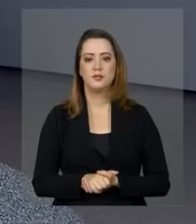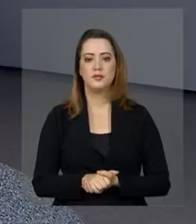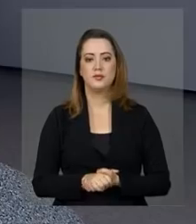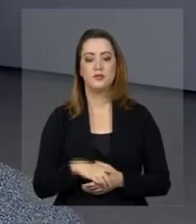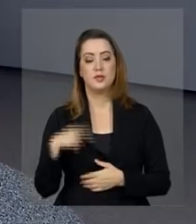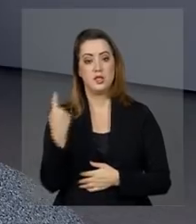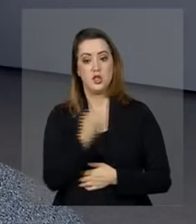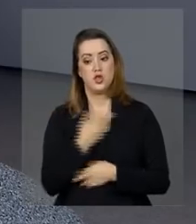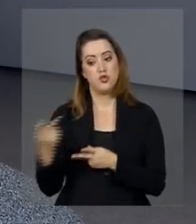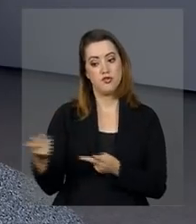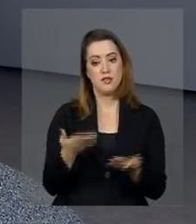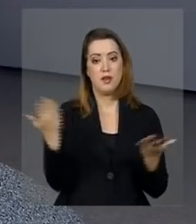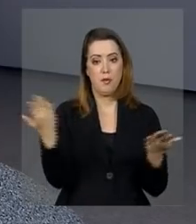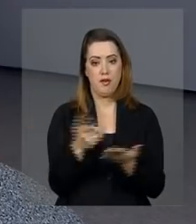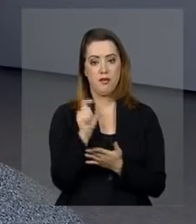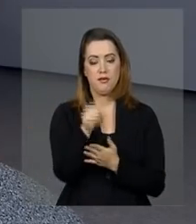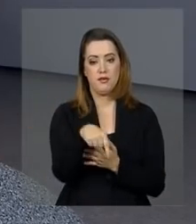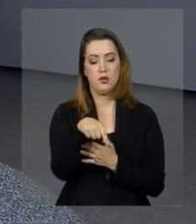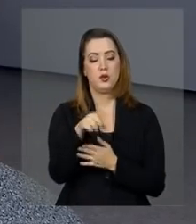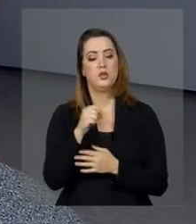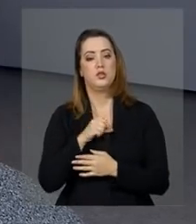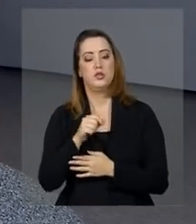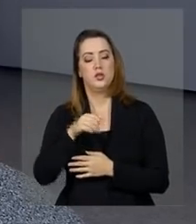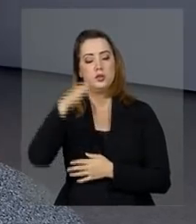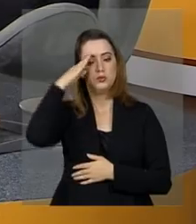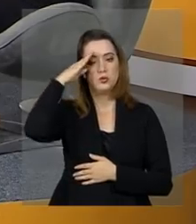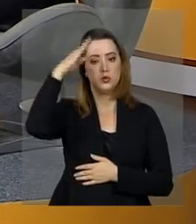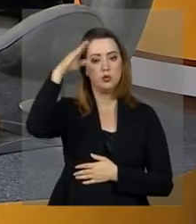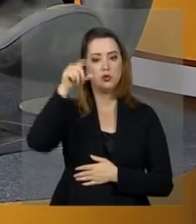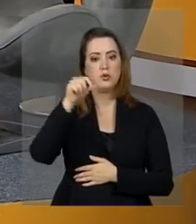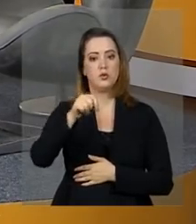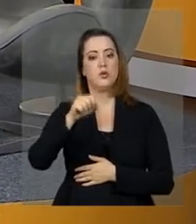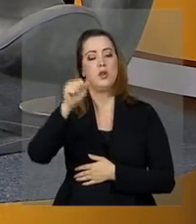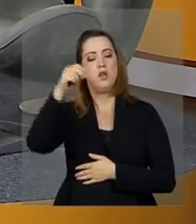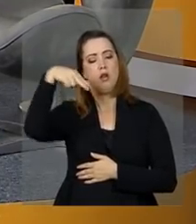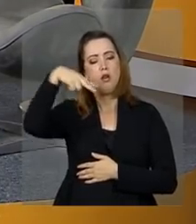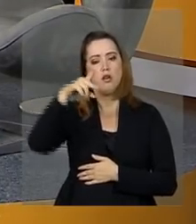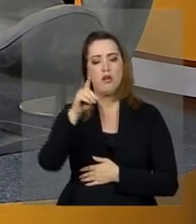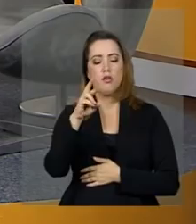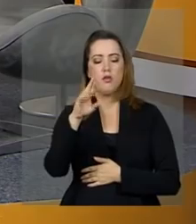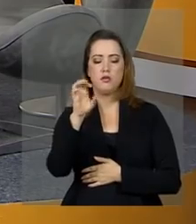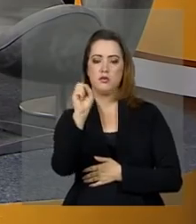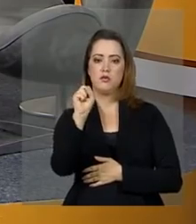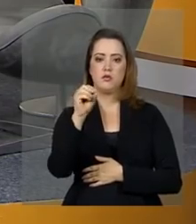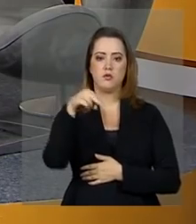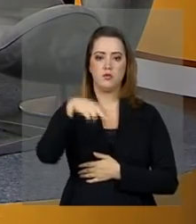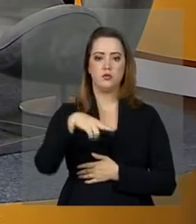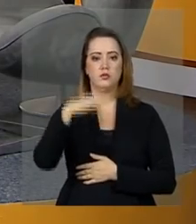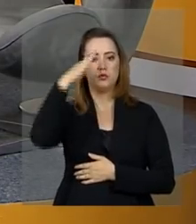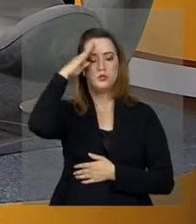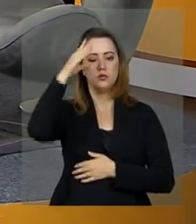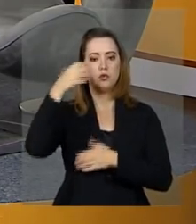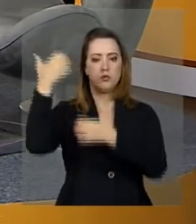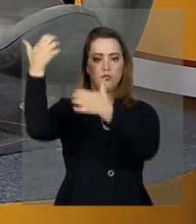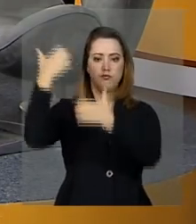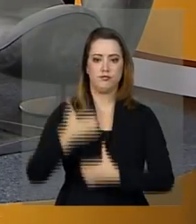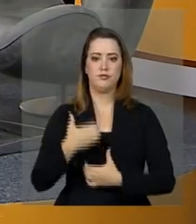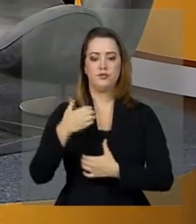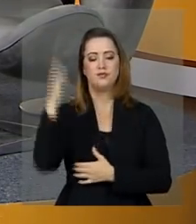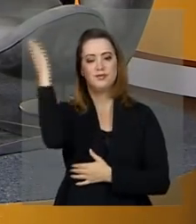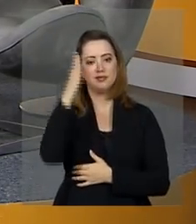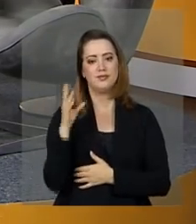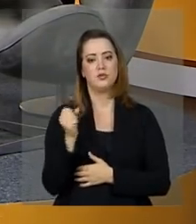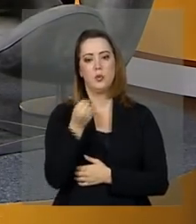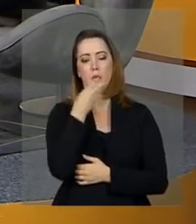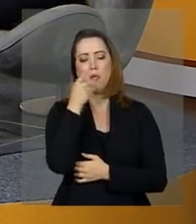E a gente recebe agora aqui no estúdio o coronel Anderson Demuth, assessor do Comando Militar do Planalto, representando o Exército Brasileiro. Olá, bom dia.